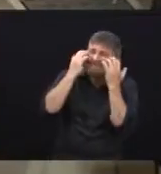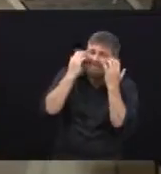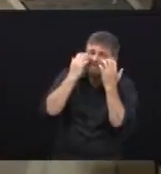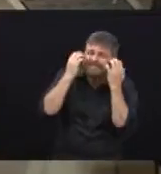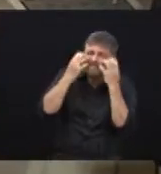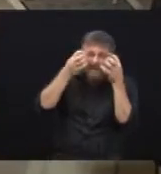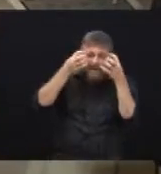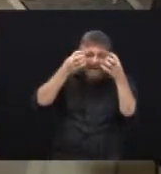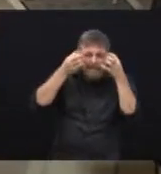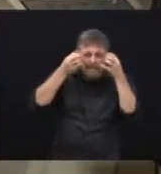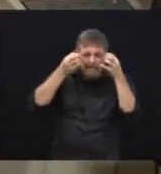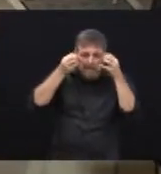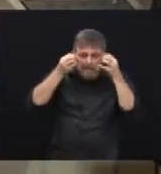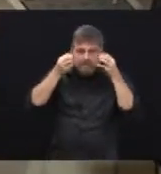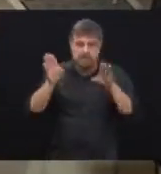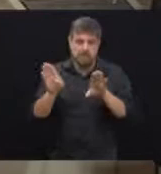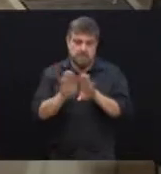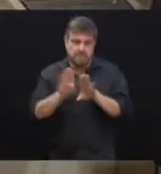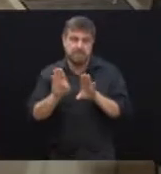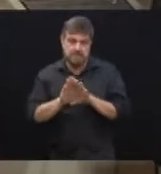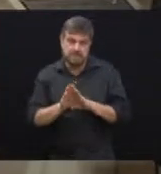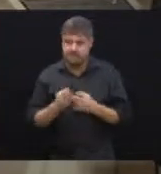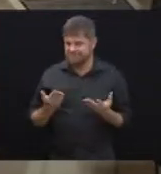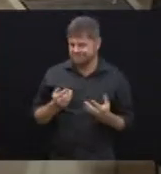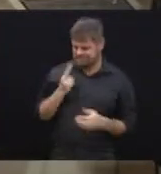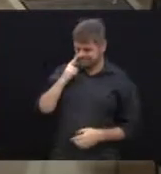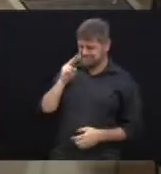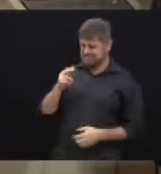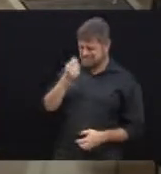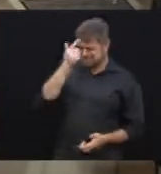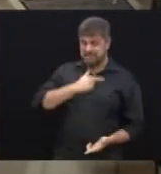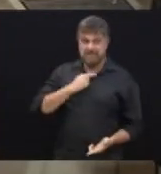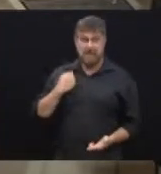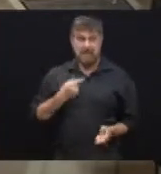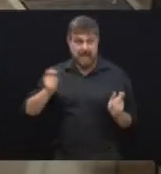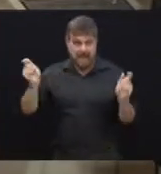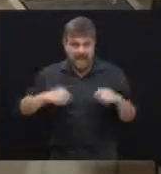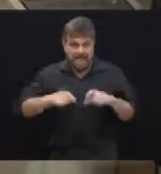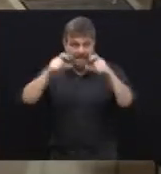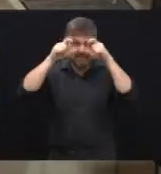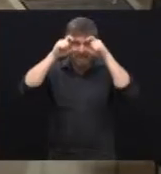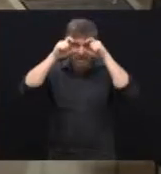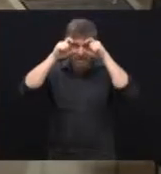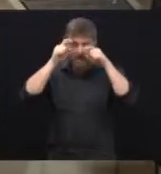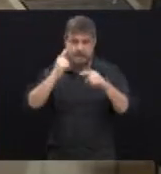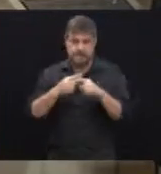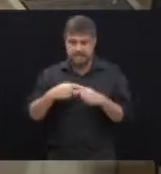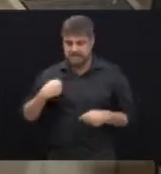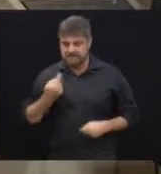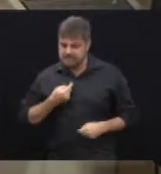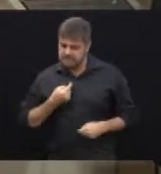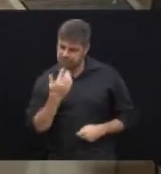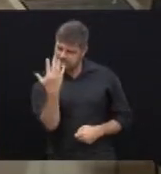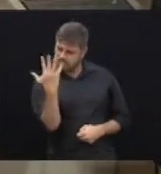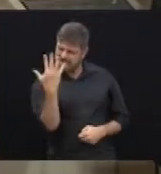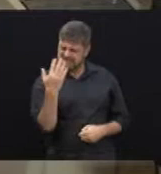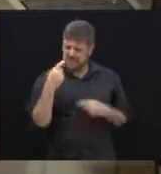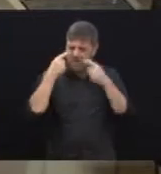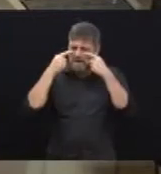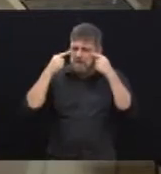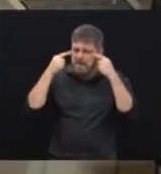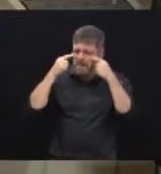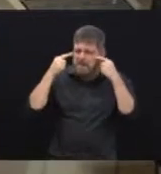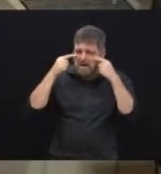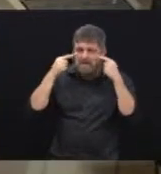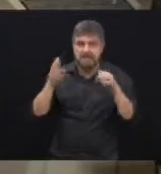no sol, também tem essa parte da parte estética que a gente minimiza um pouco, mas estética é saúde emocional, saúde